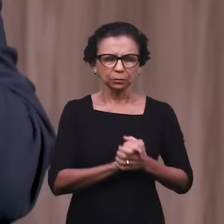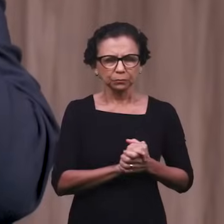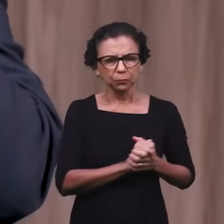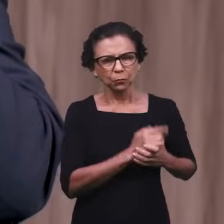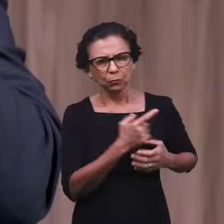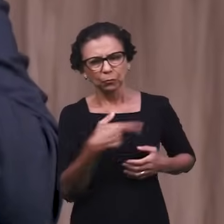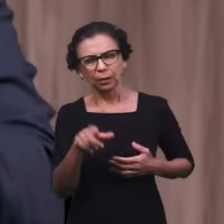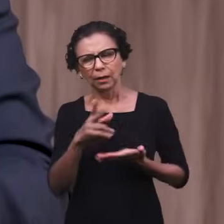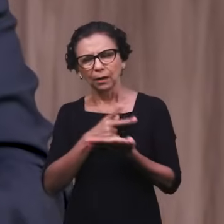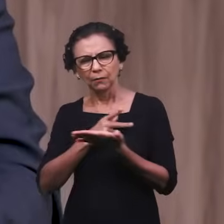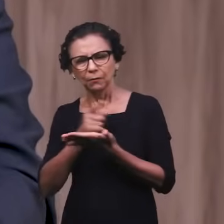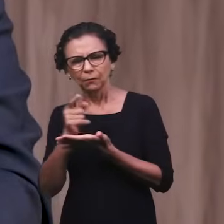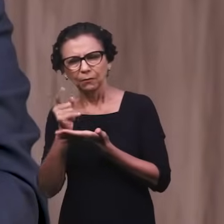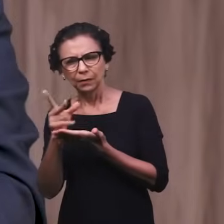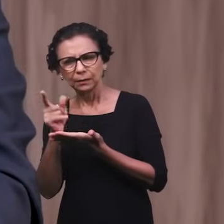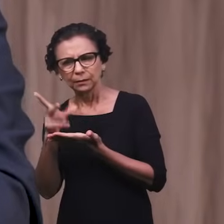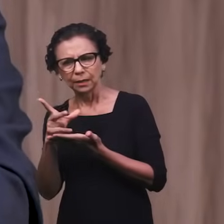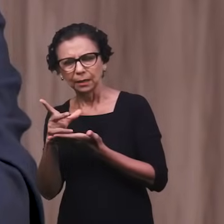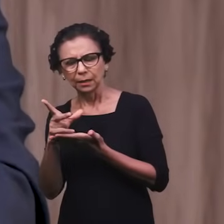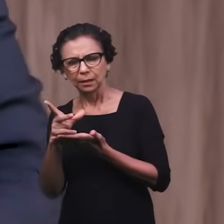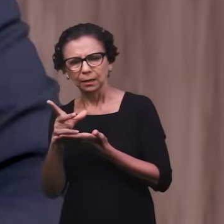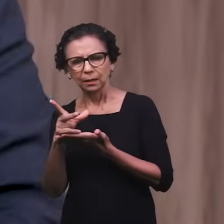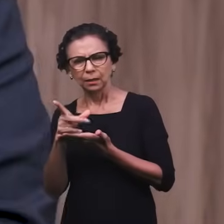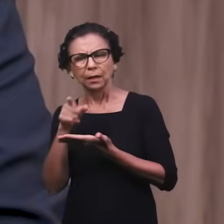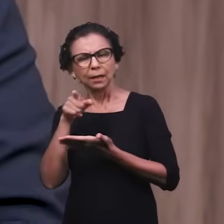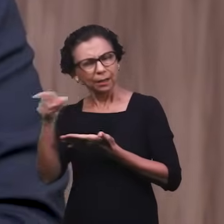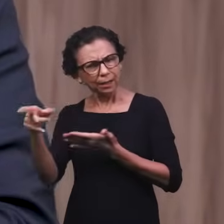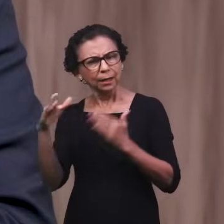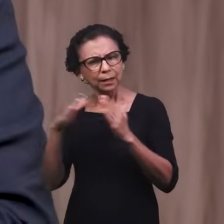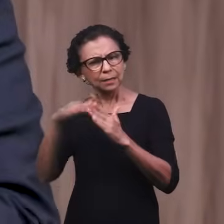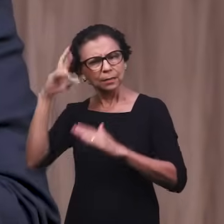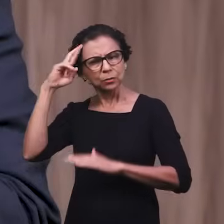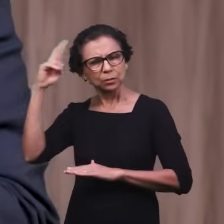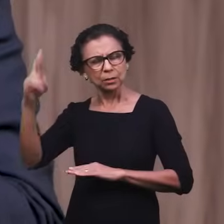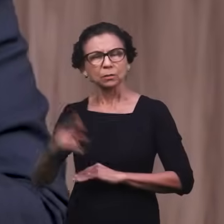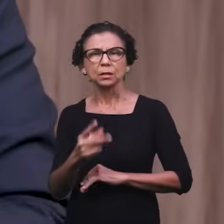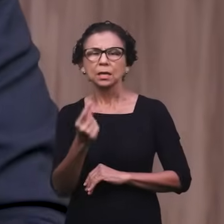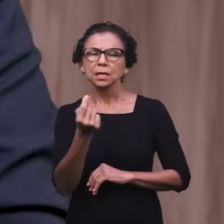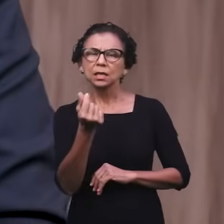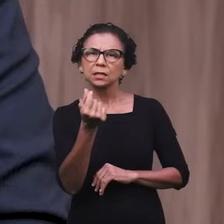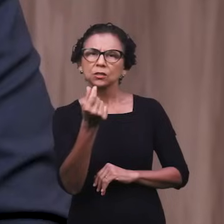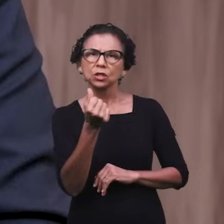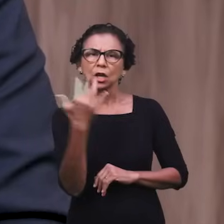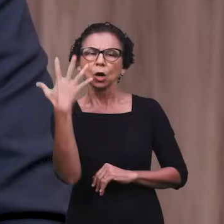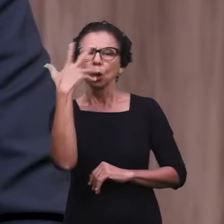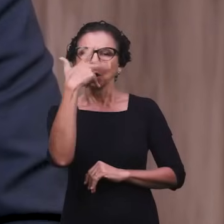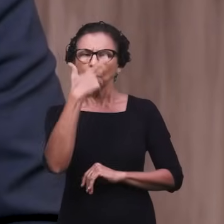do Senhor. Veja, esse texto aqui tem uma expressão que diz assim, esse belo preço.